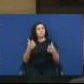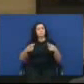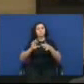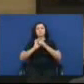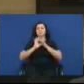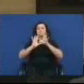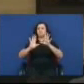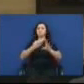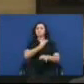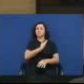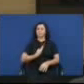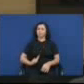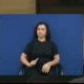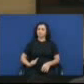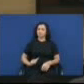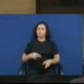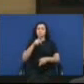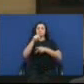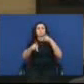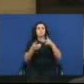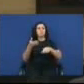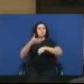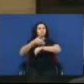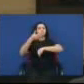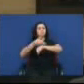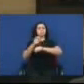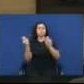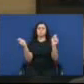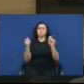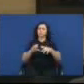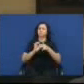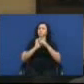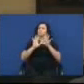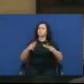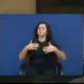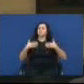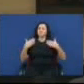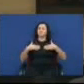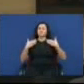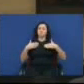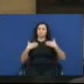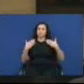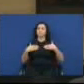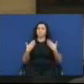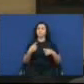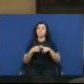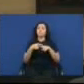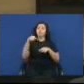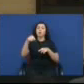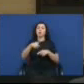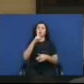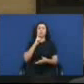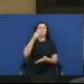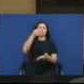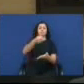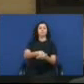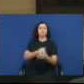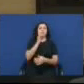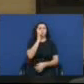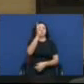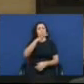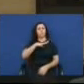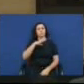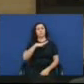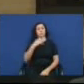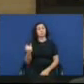são públicas e a população que vem participar das sessões nos alegra muito, porque é aqui que se decide o futuro da cidade. É importante, então,